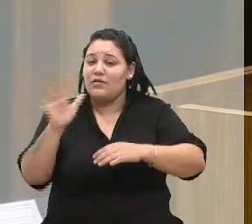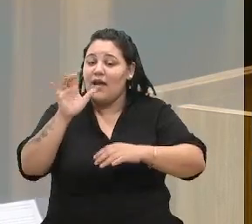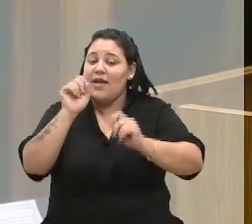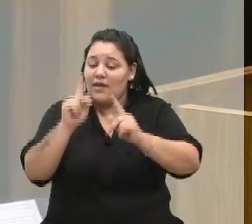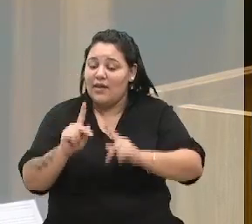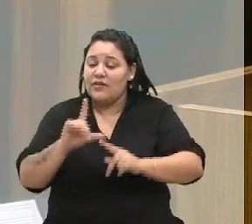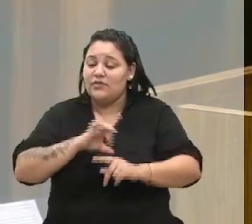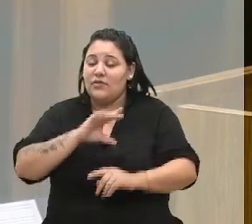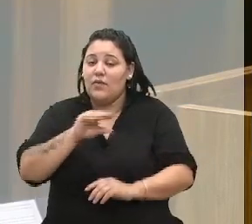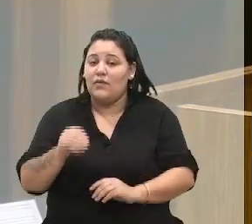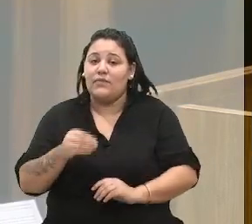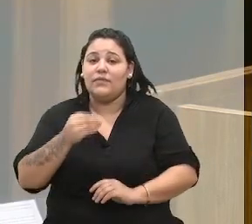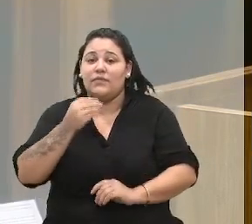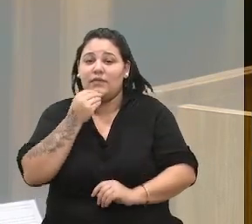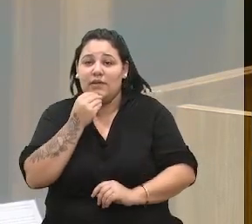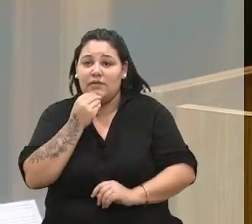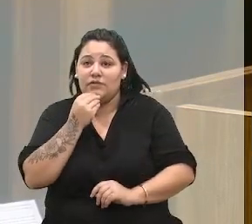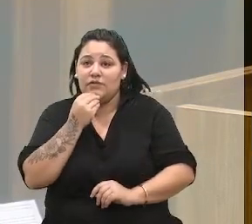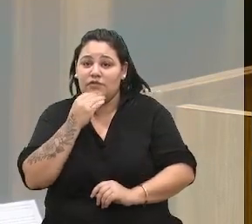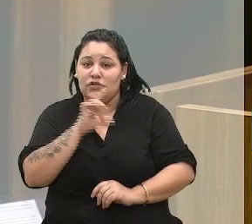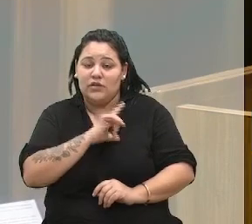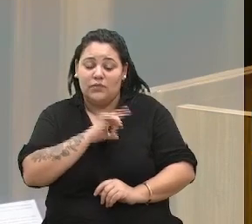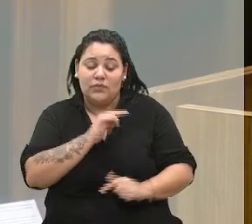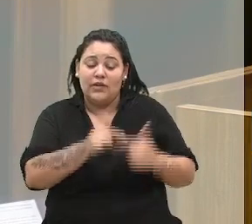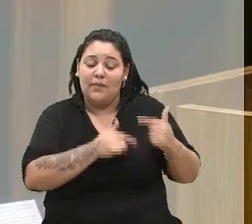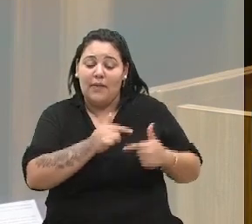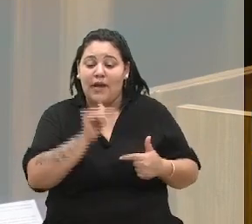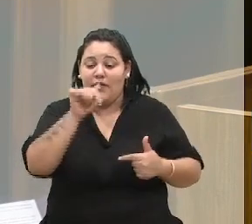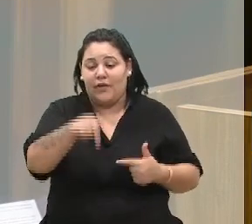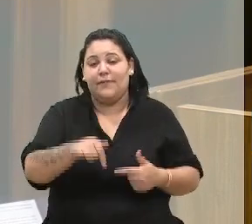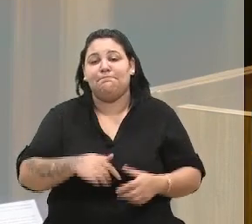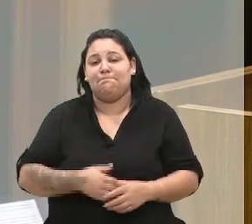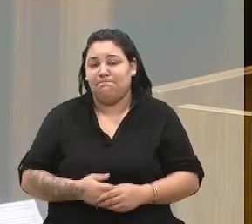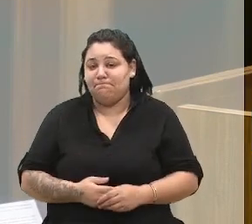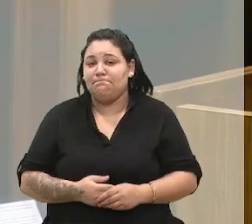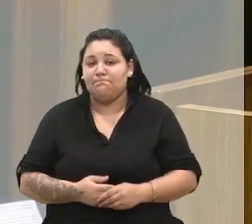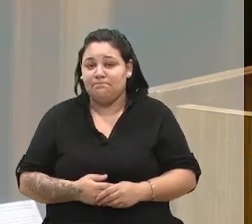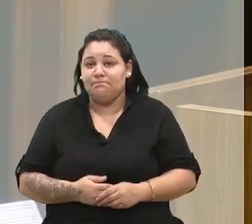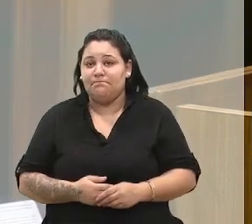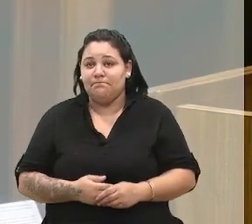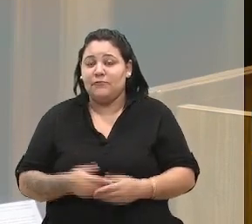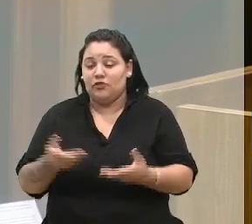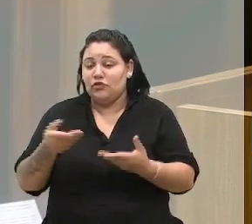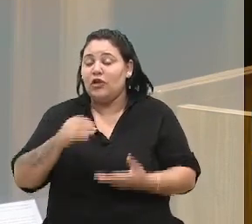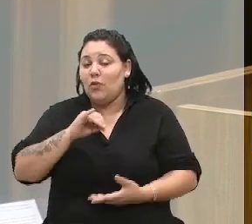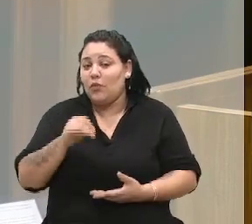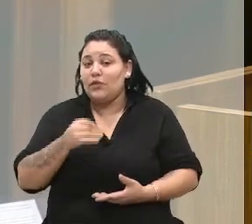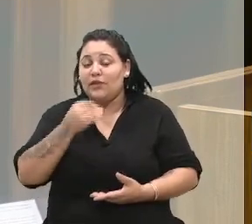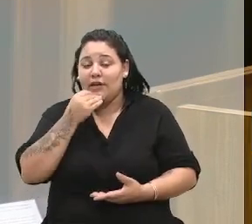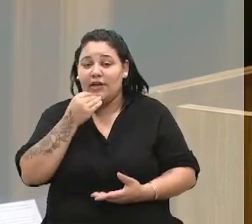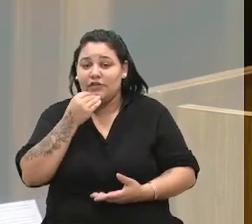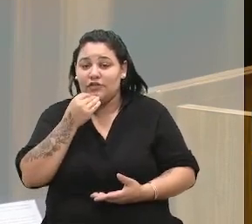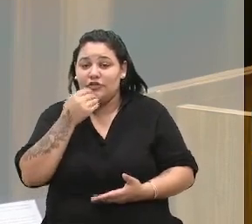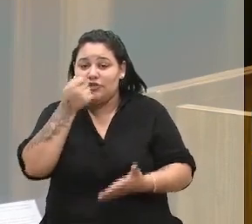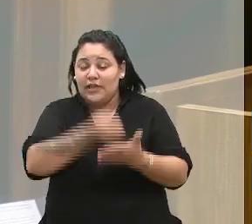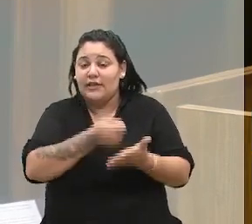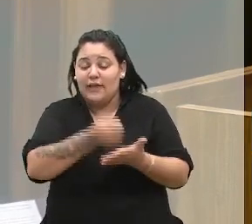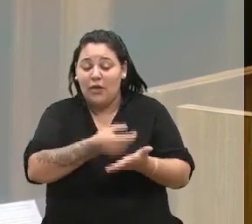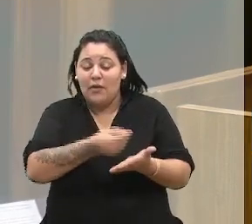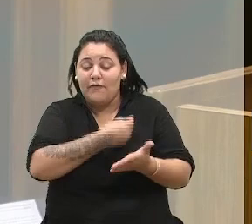que te deu a oportunidade de ter um emprego aqui. Aquele que te deu a chance de buscar aqui em Caxias do Sul uma vida